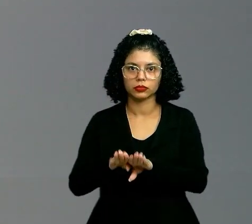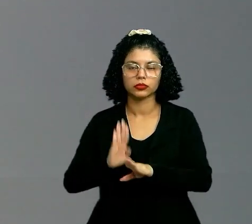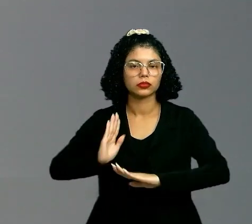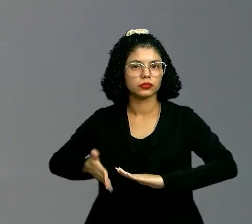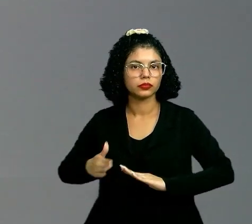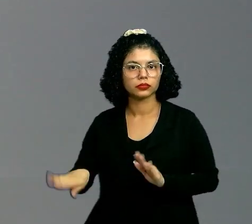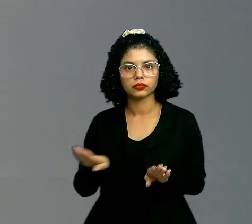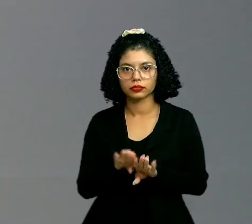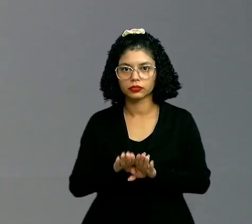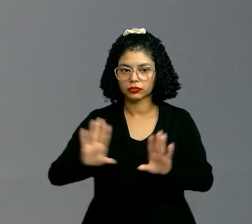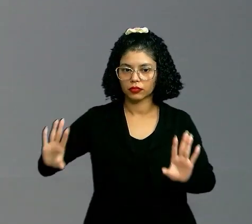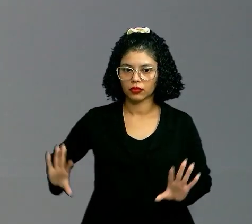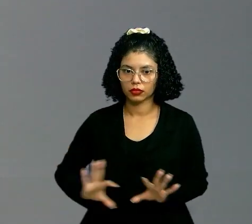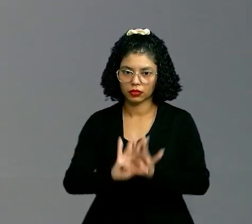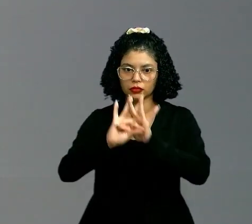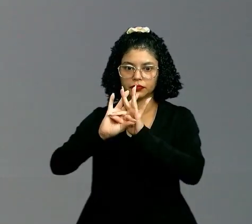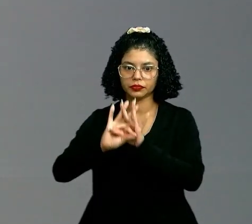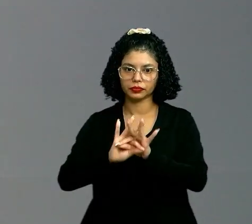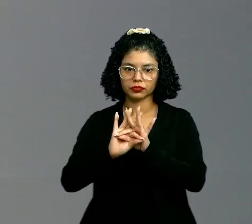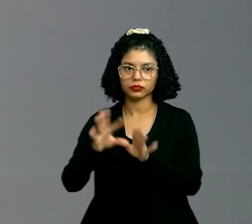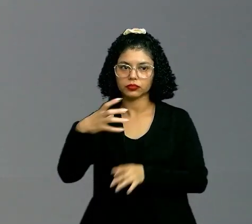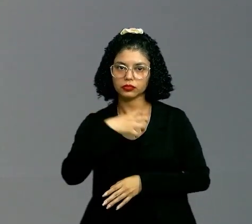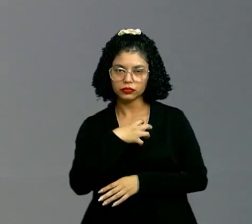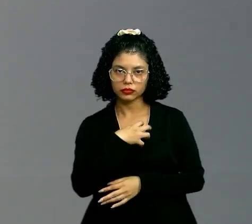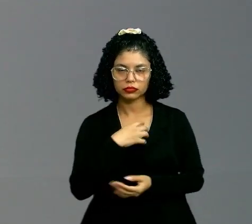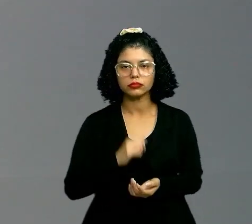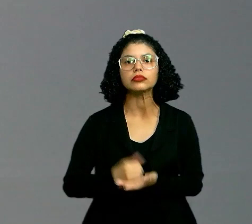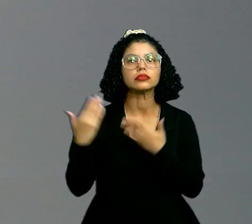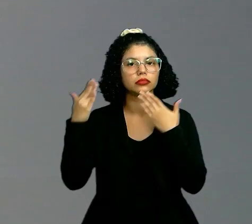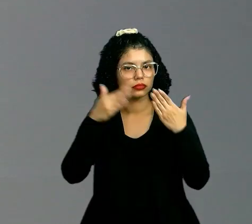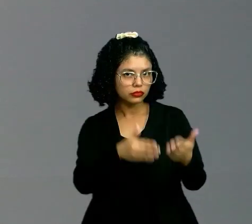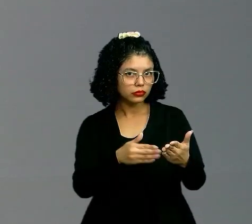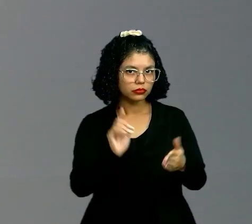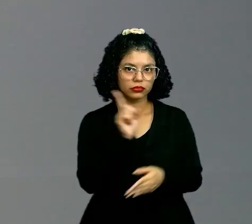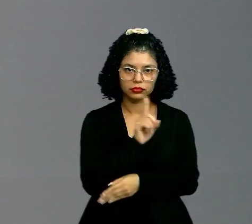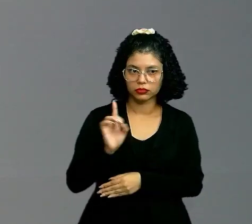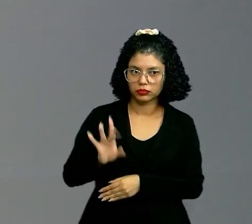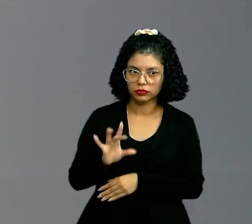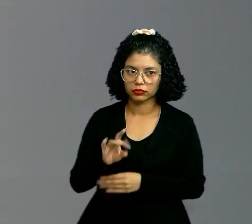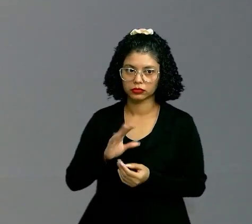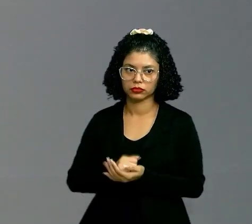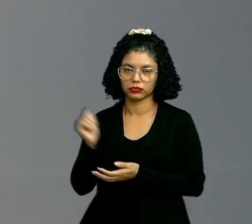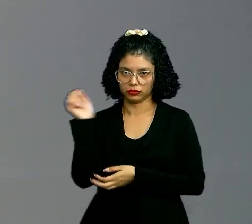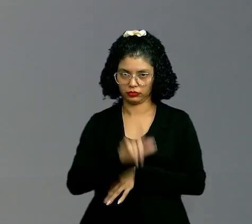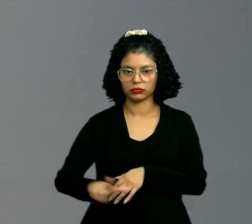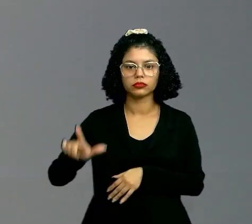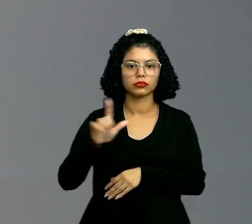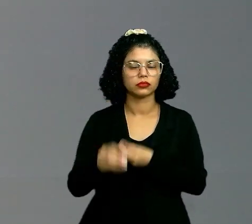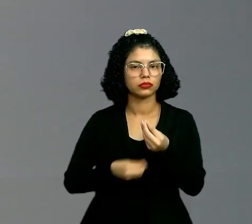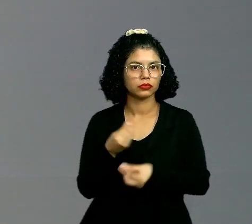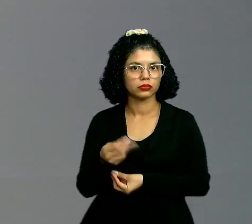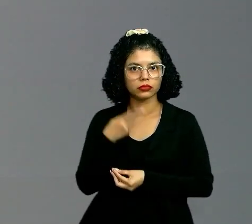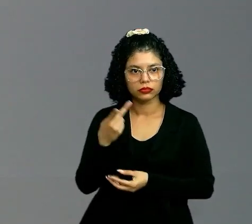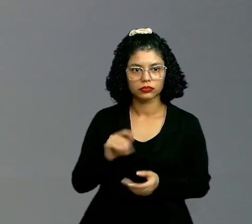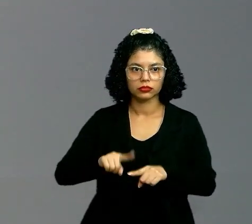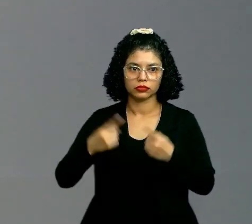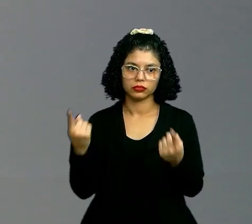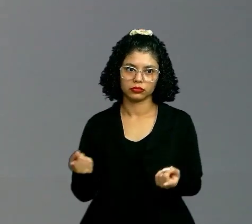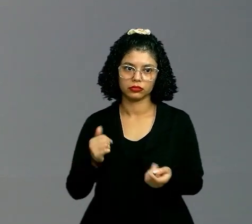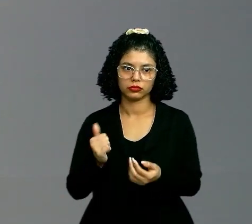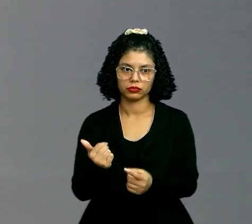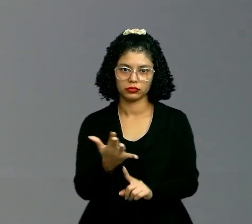também um papel ou tem um momento, um foco, não apenas na literatura, como disse, mas